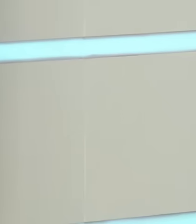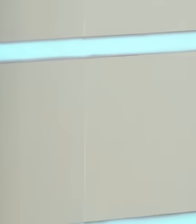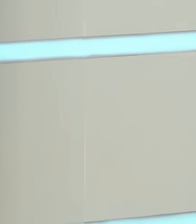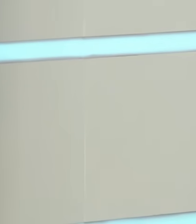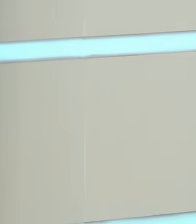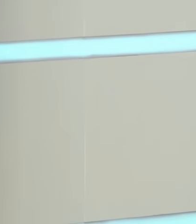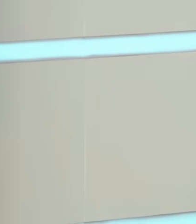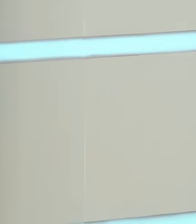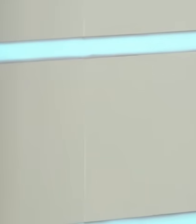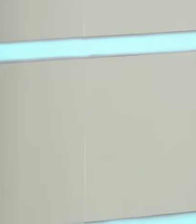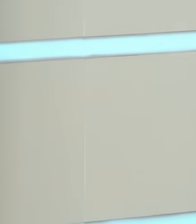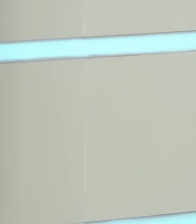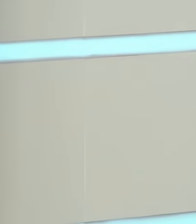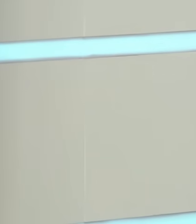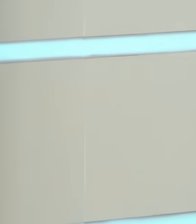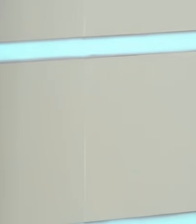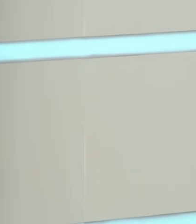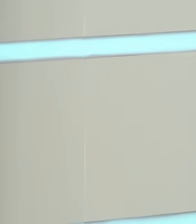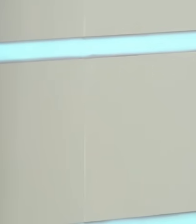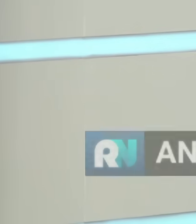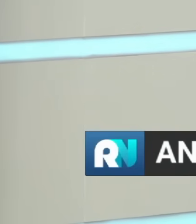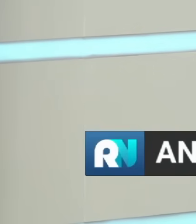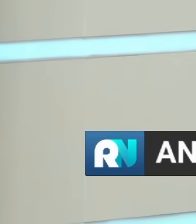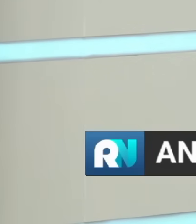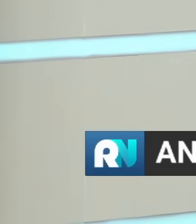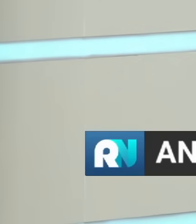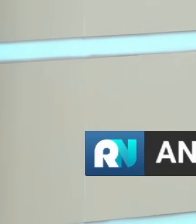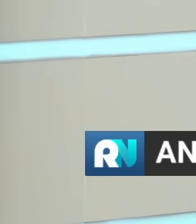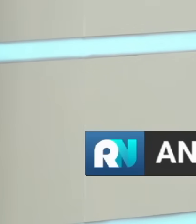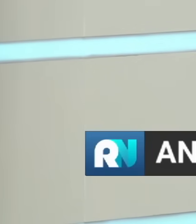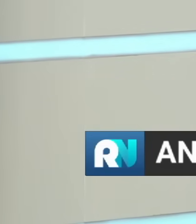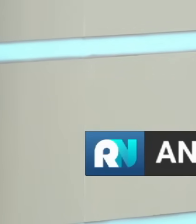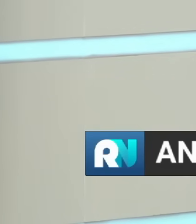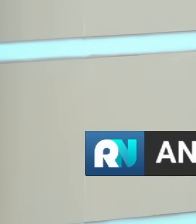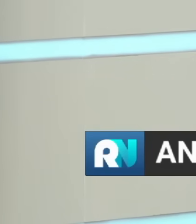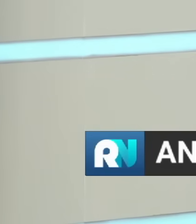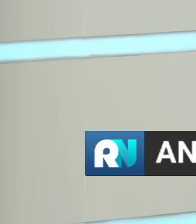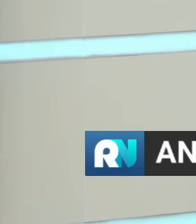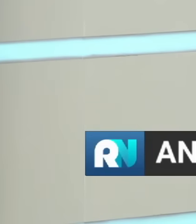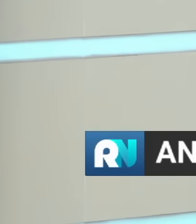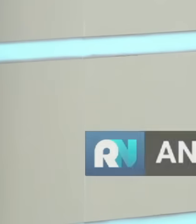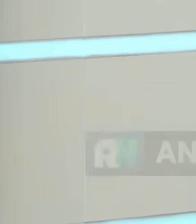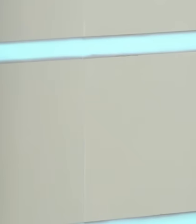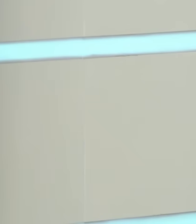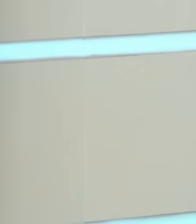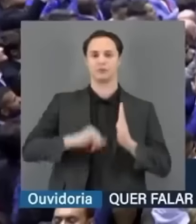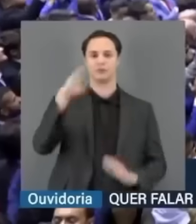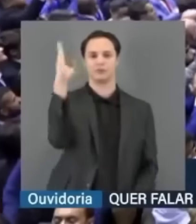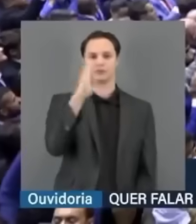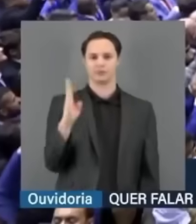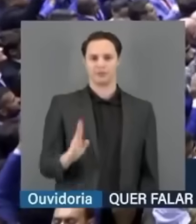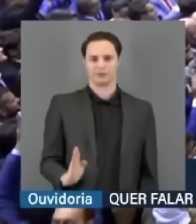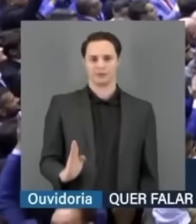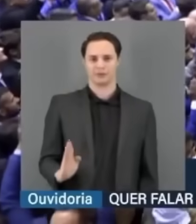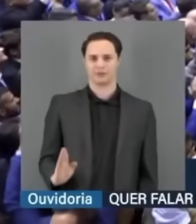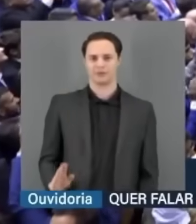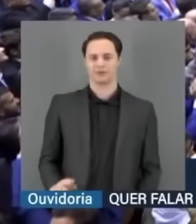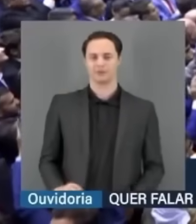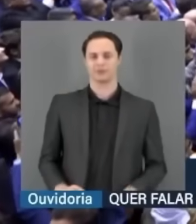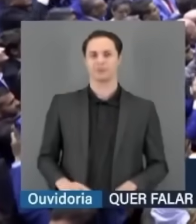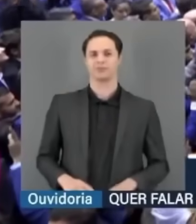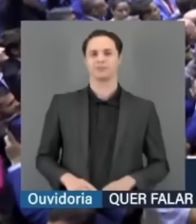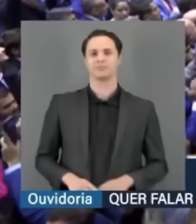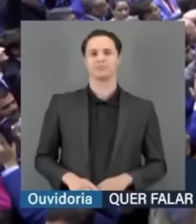o Congresso Nacional promulgou nesta quarta-feira em sessão solene a emenda constitucional 132